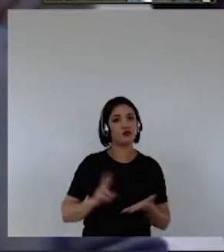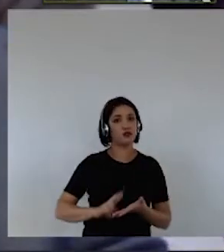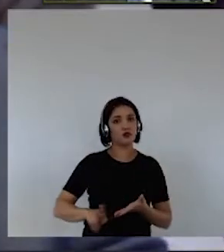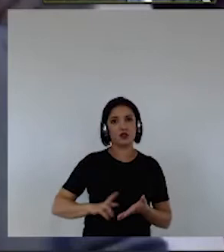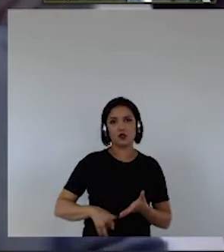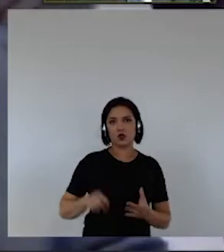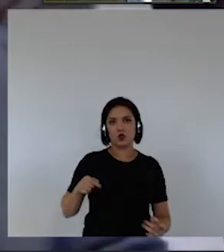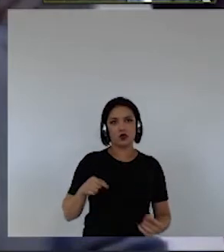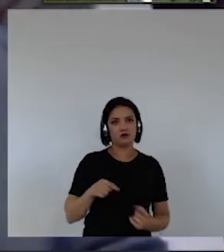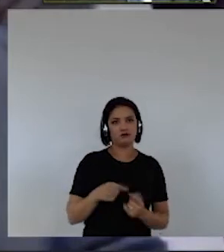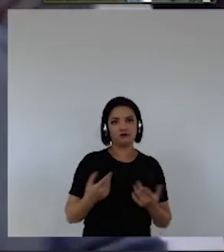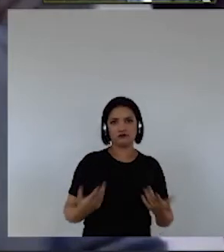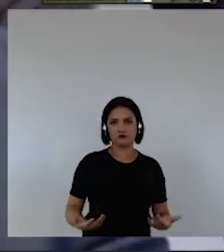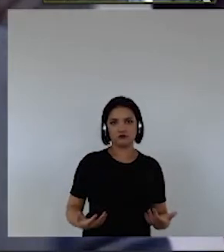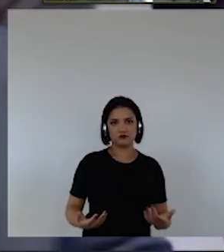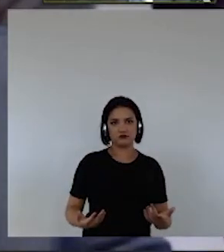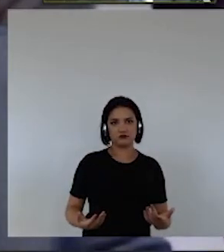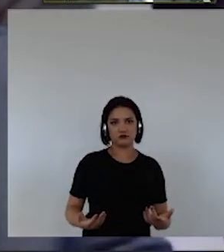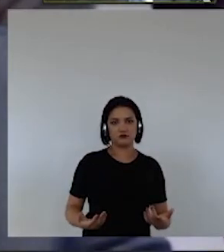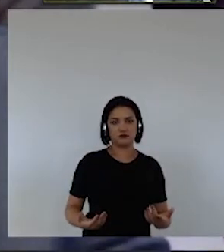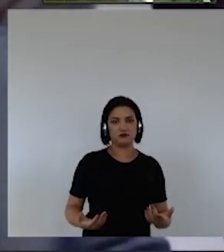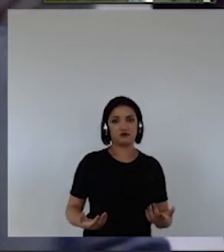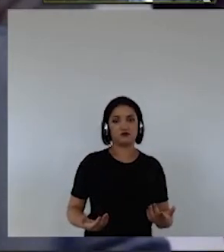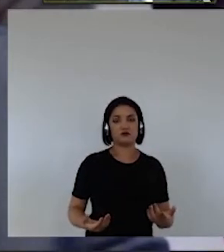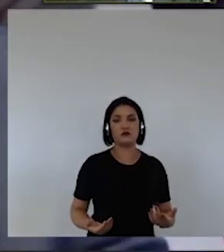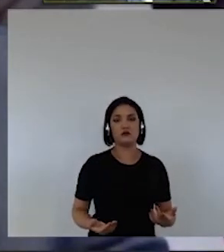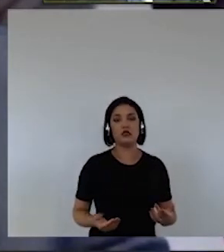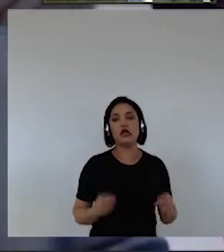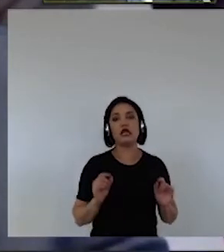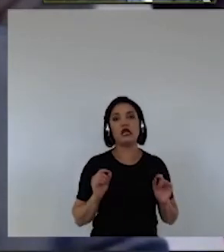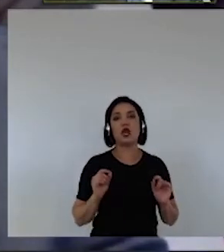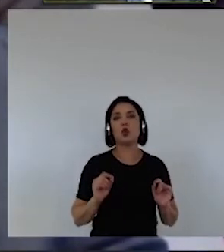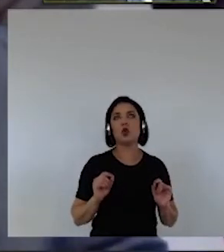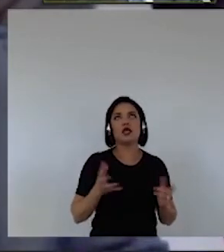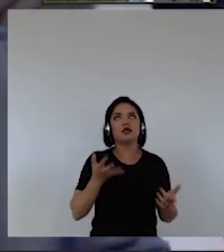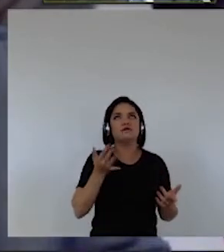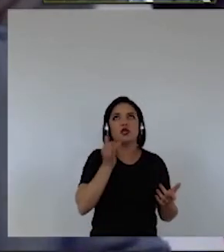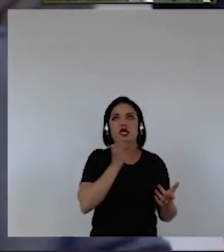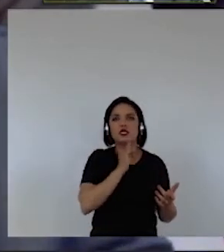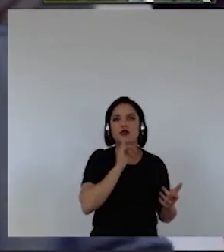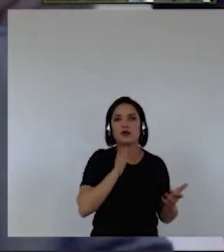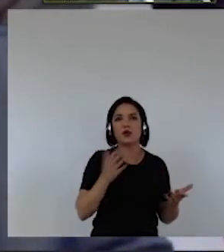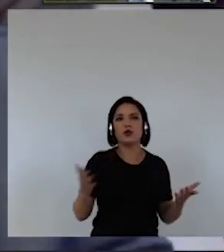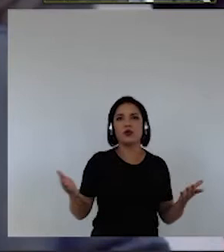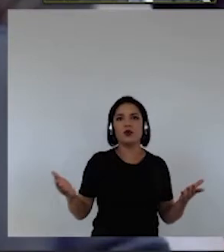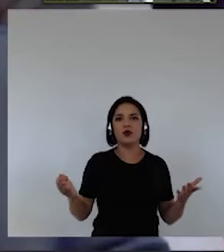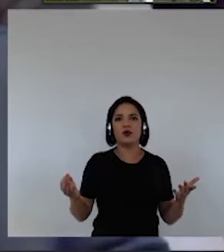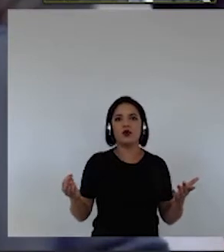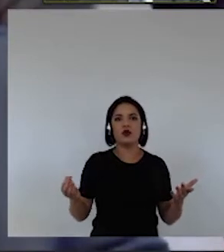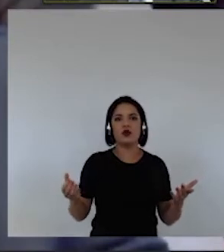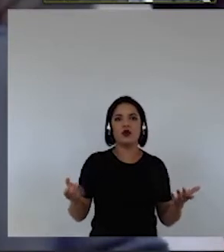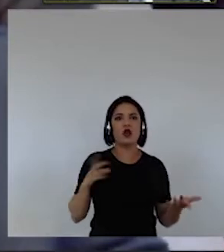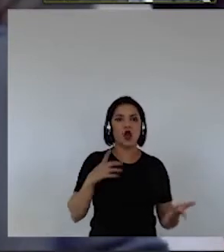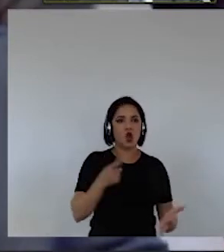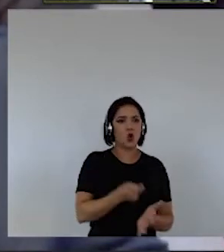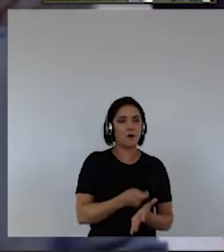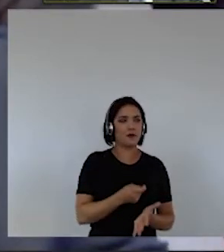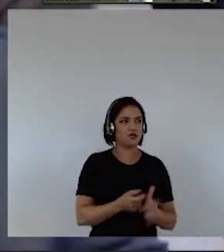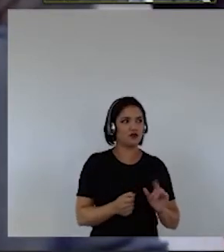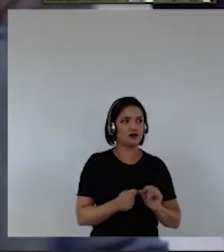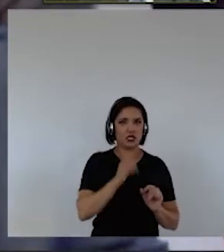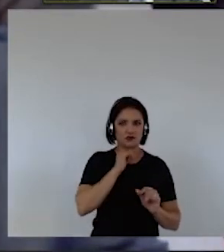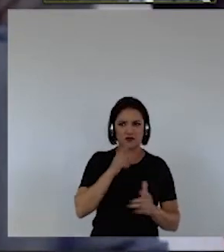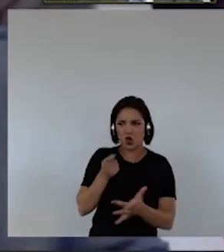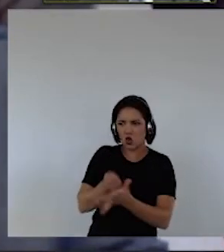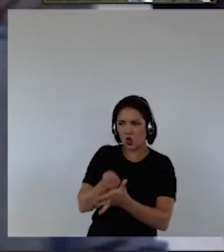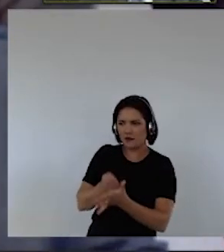impossibilidade de prestar. A impossibilidade de prestar, por exemplo, seria uma obrigação de fazer, por exemplo, ser